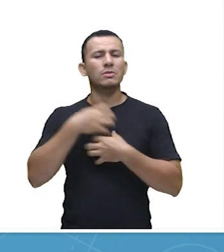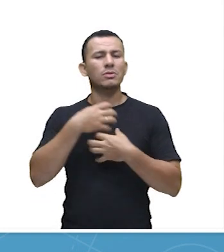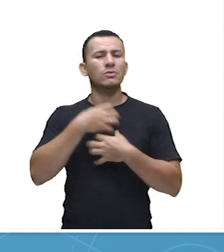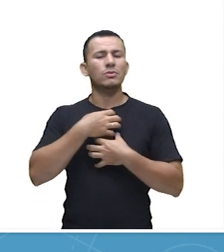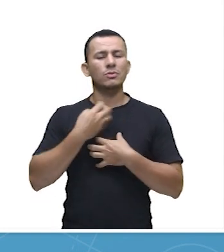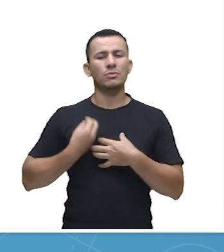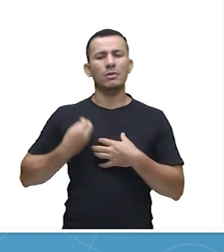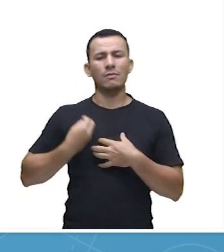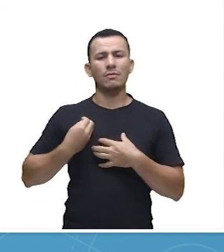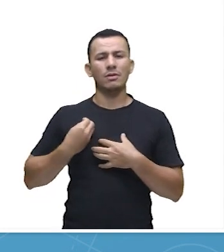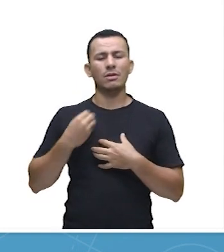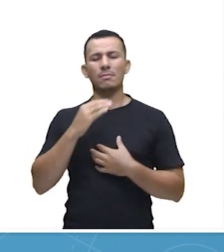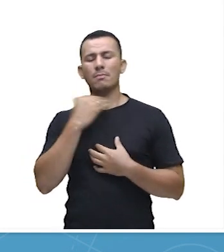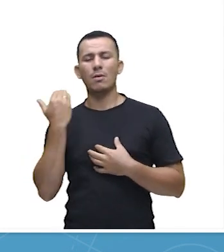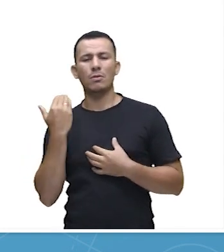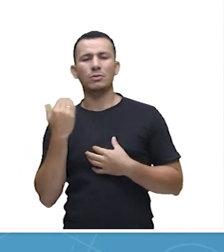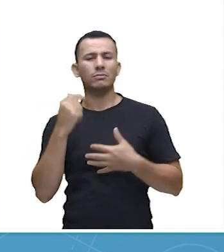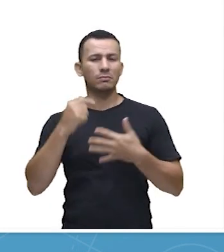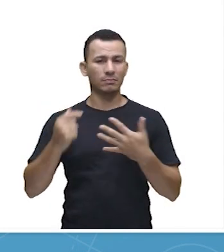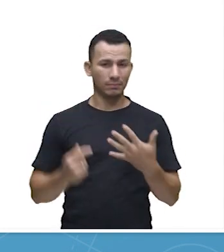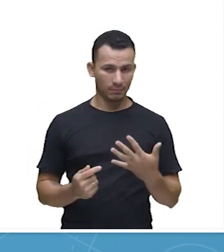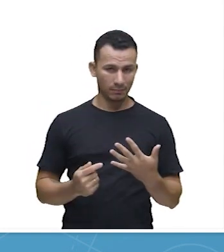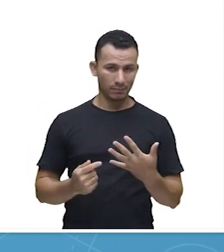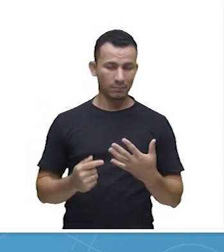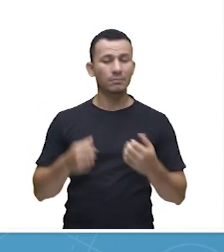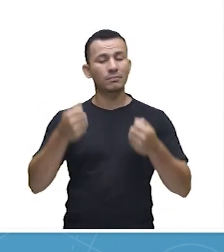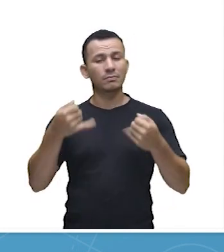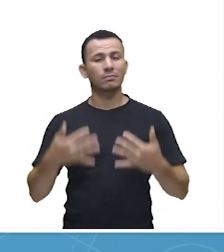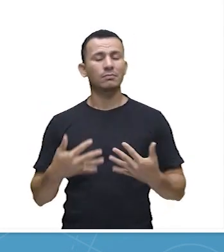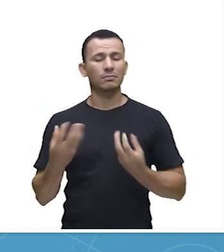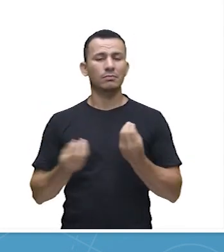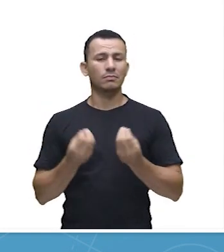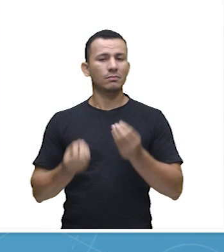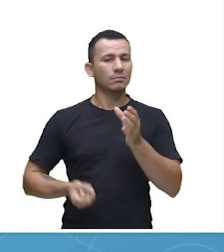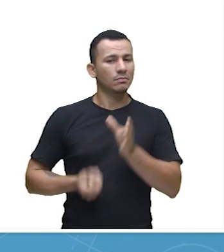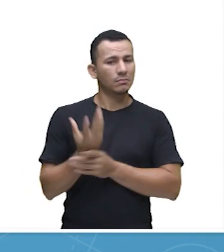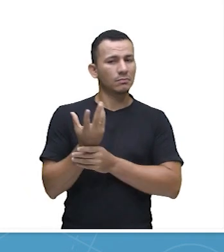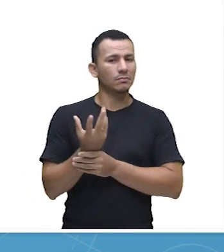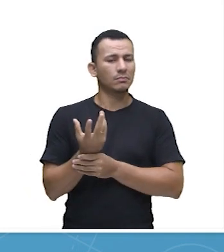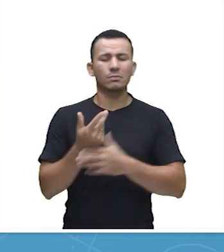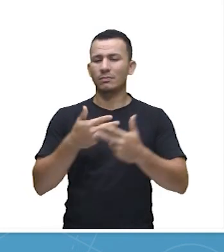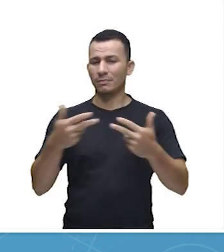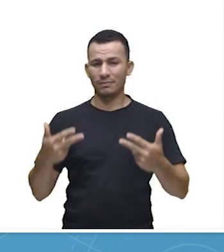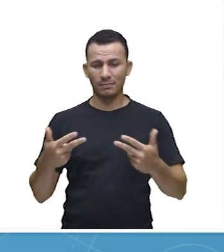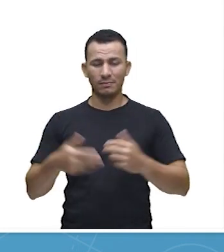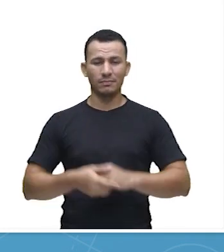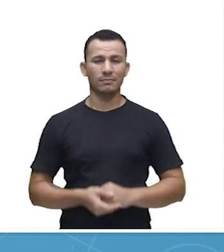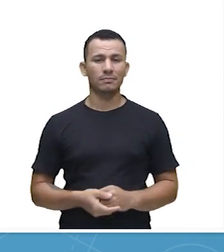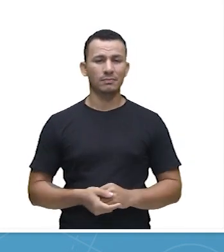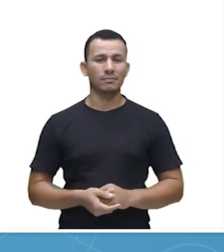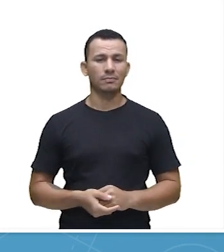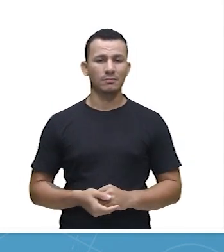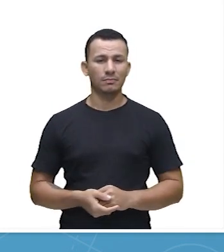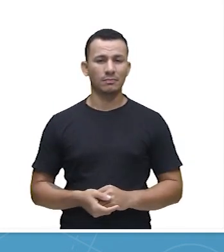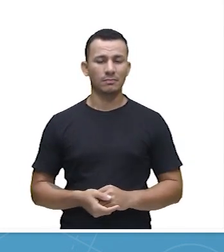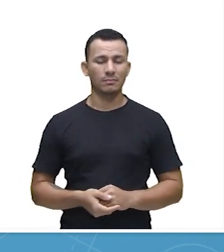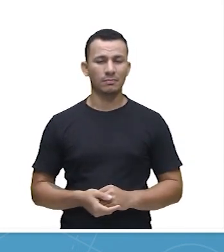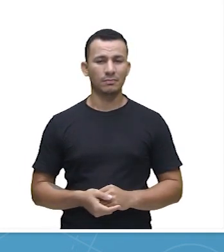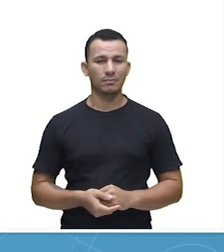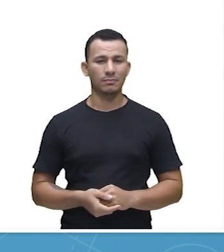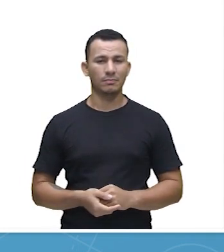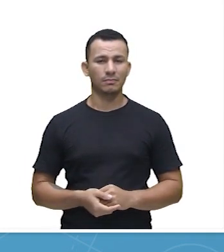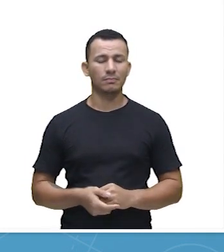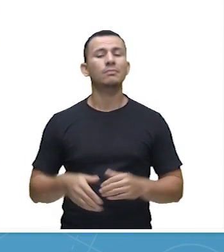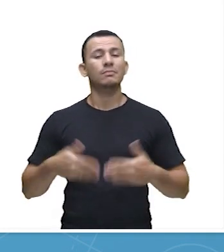a morte e assim por diante, e explicar o surgimento, a origem de tantas outras coisas. Então, realmente,